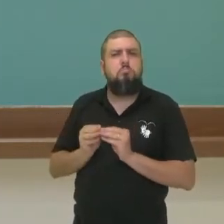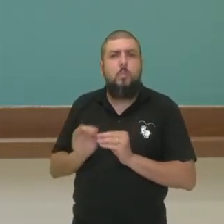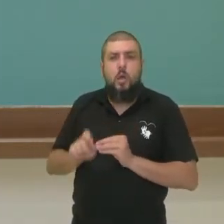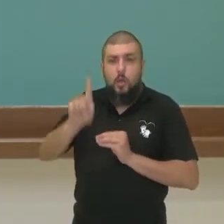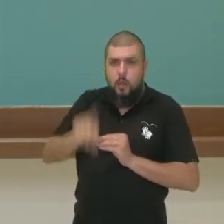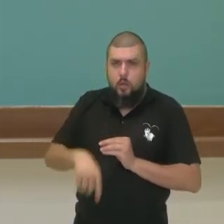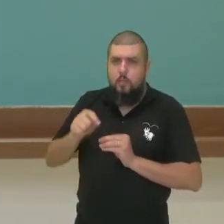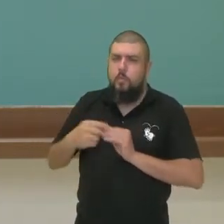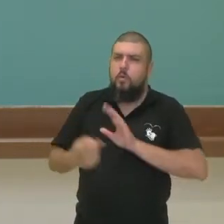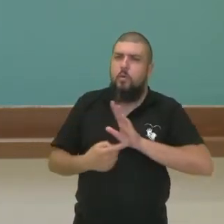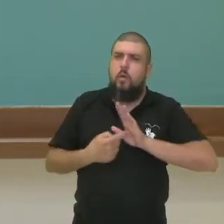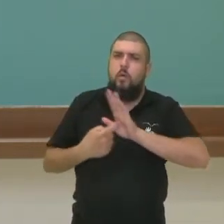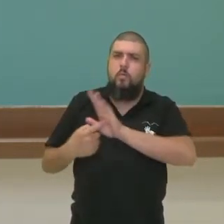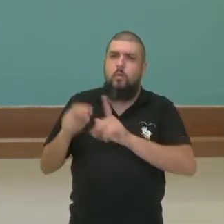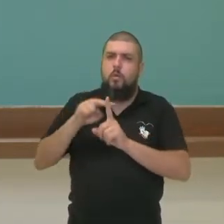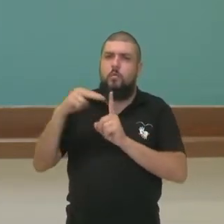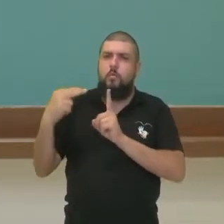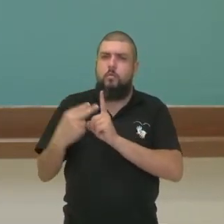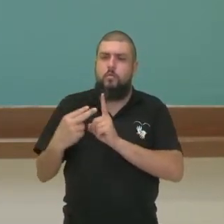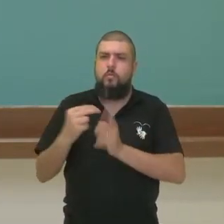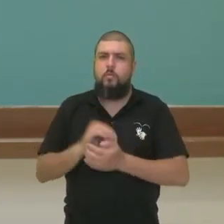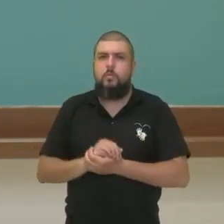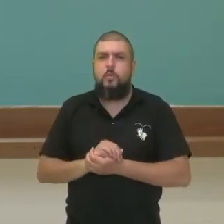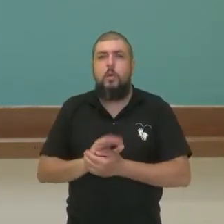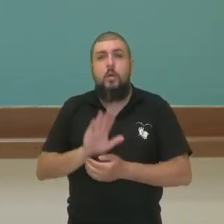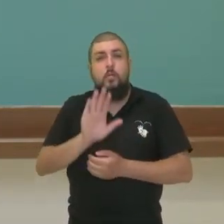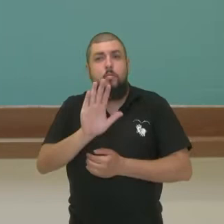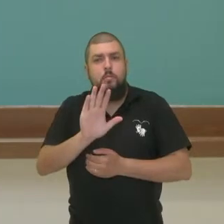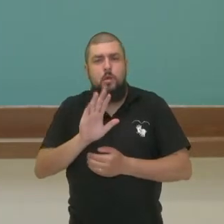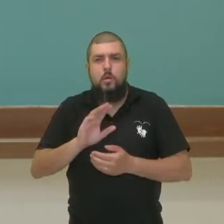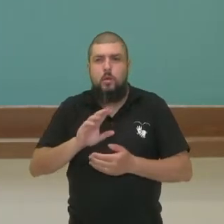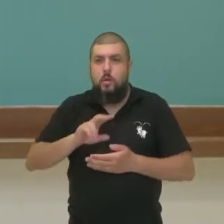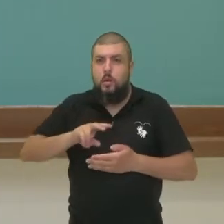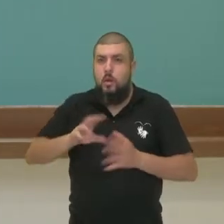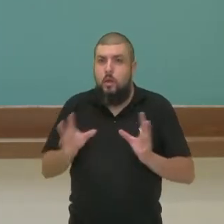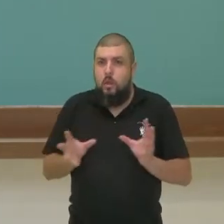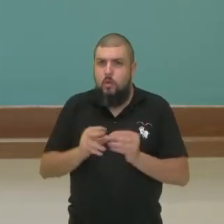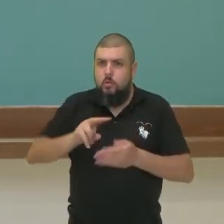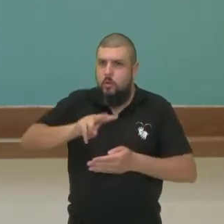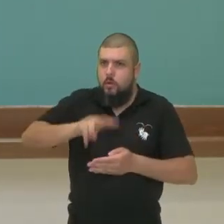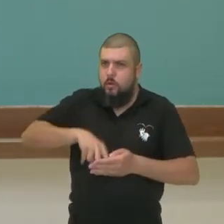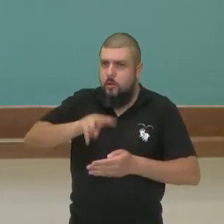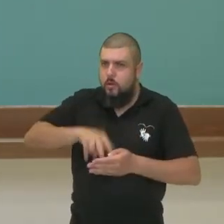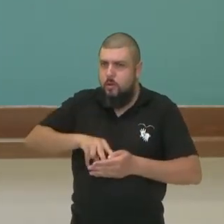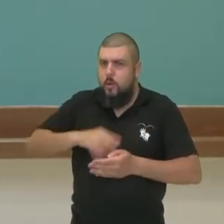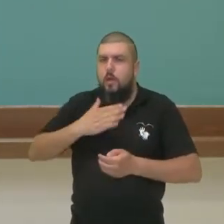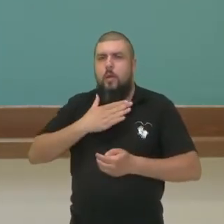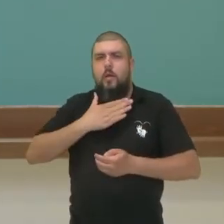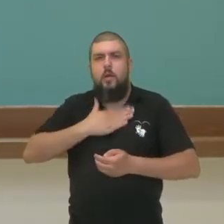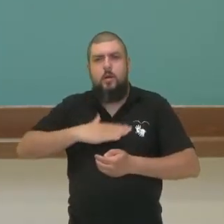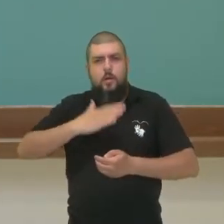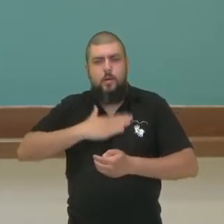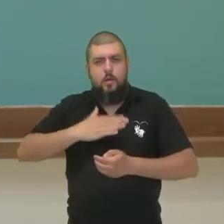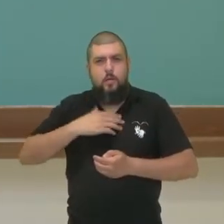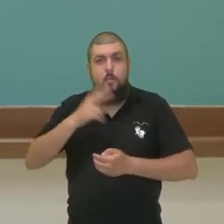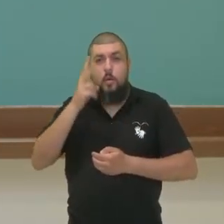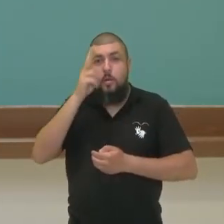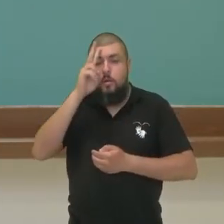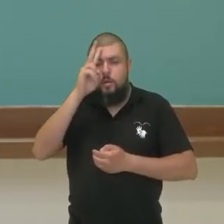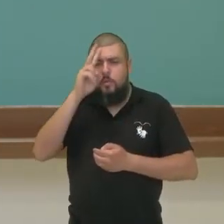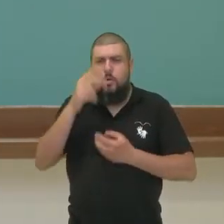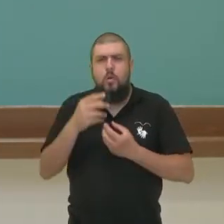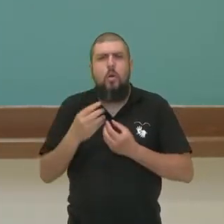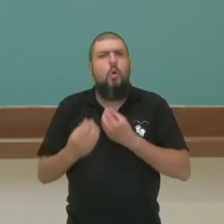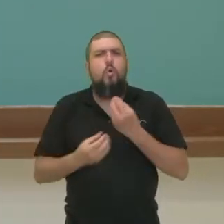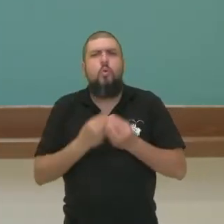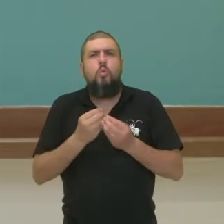obra. Mas espere aí, antes de fazer a leitura da resenha, vamos relembrar qual é a